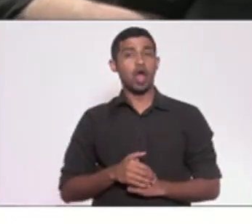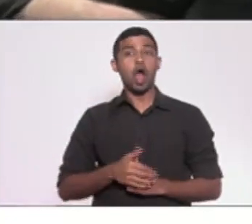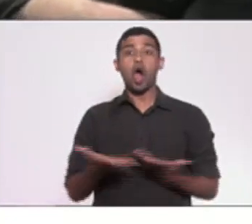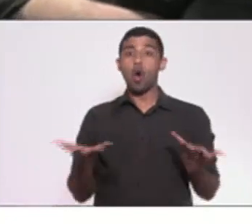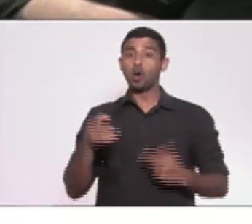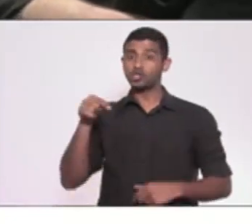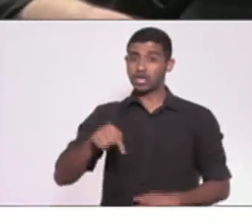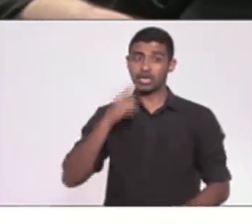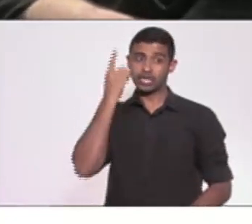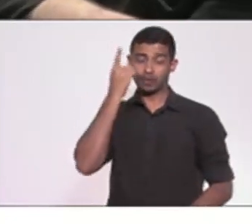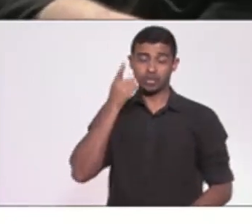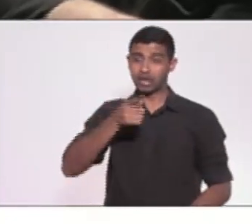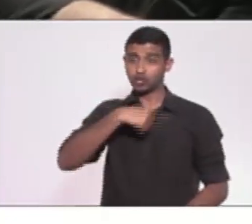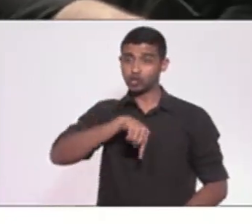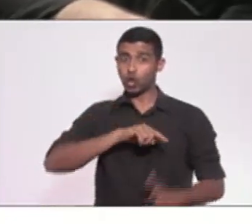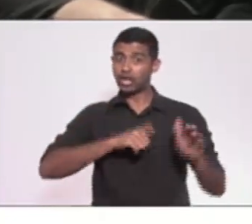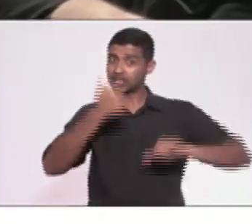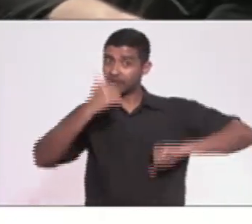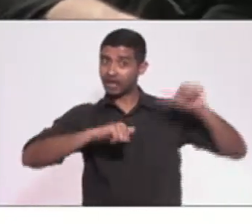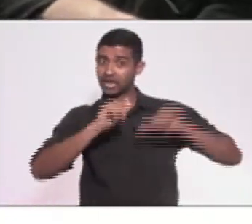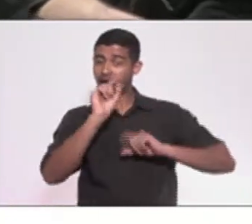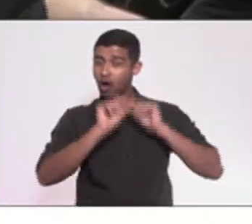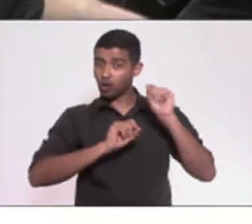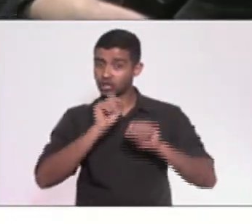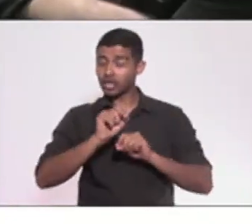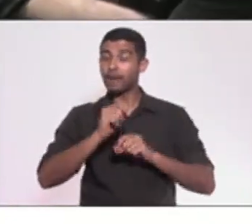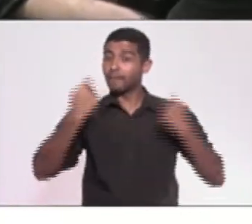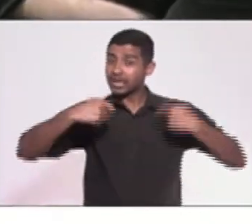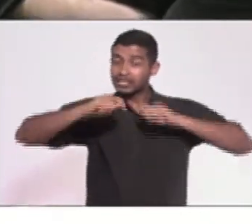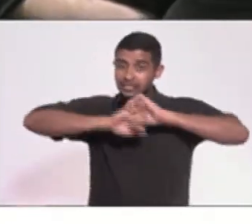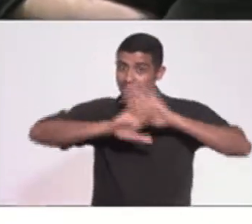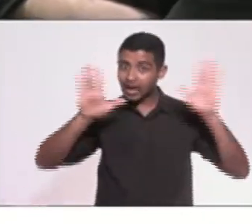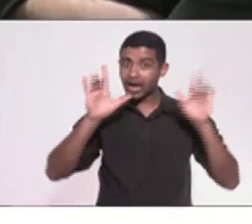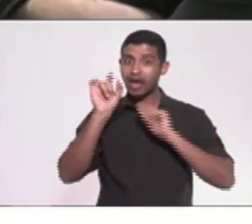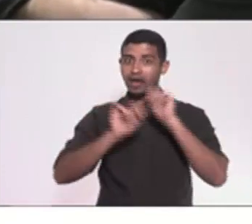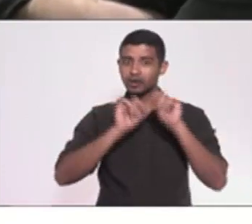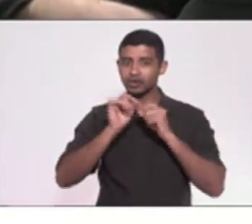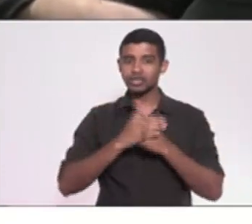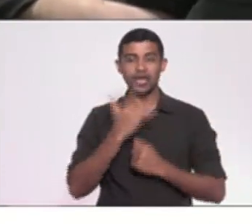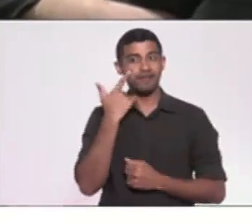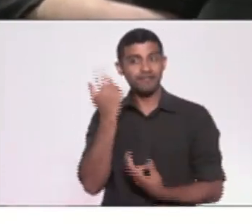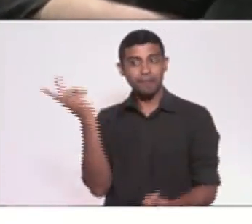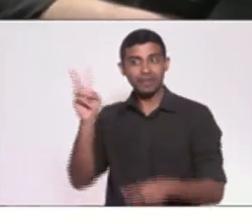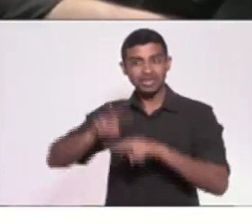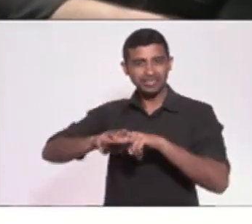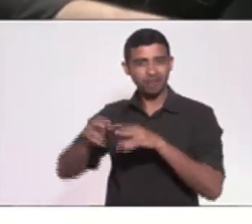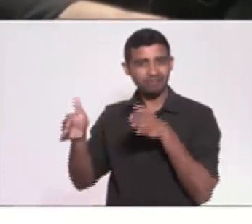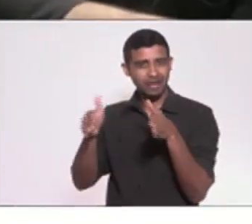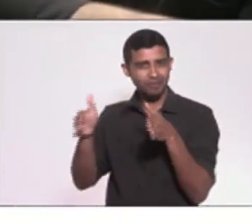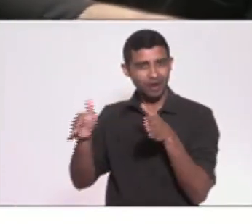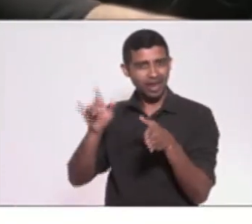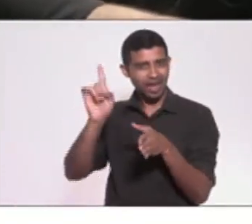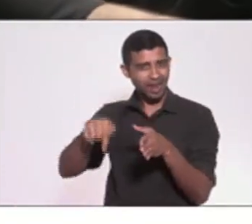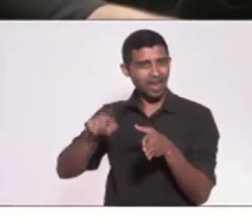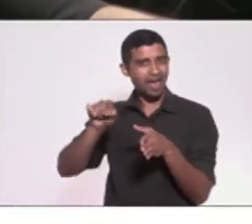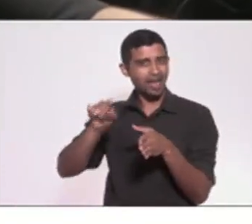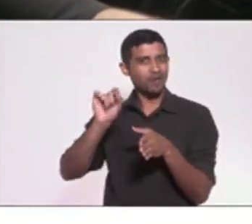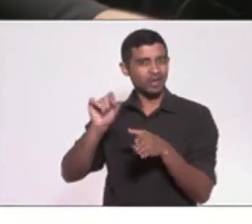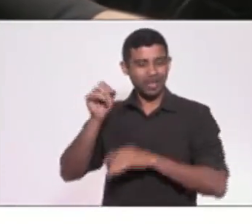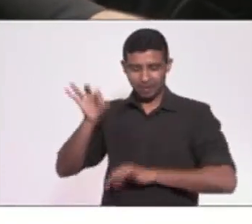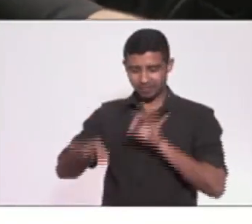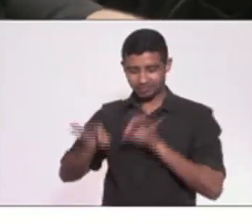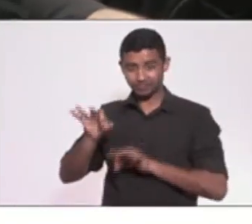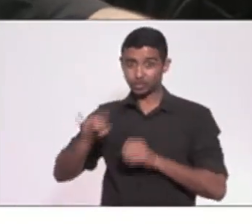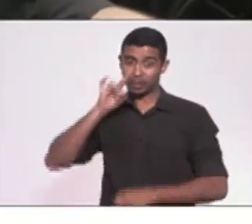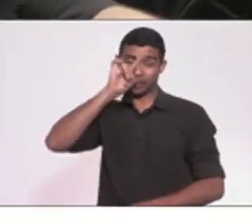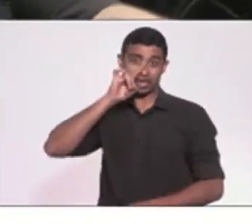deputados, e é preciso que isso fique muito claro, é que o juízo da prisão preventiva é um juízo de